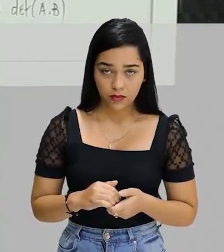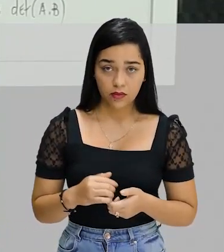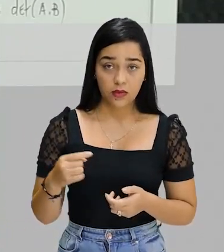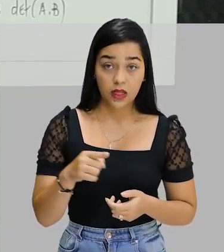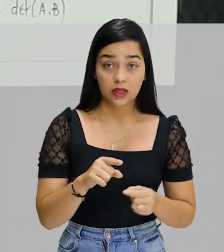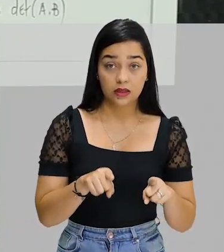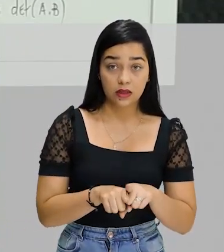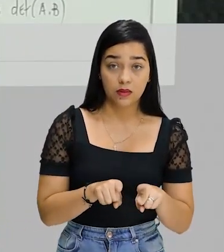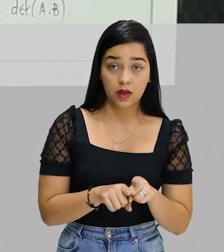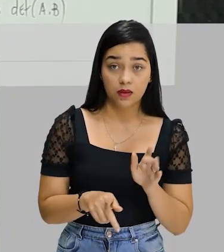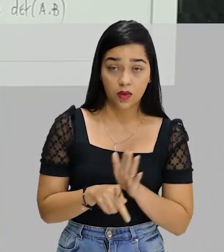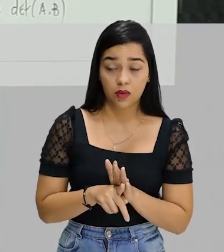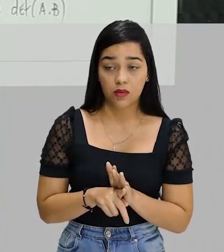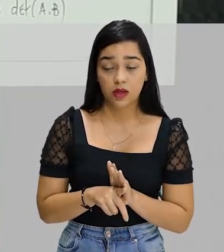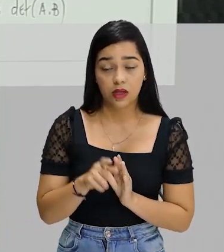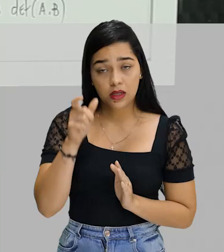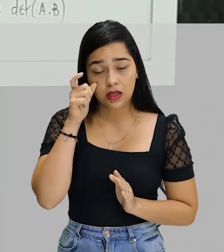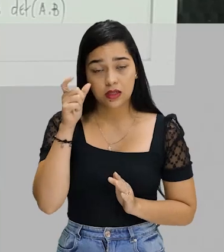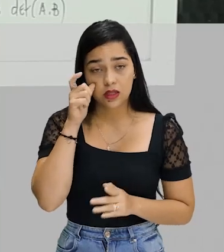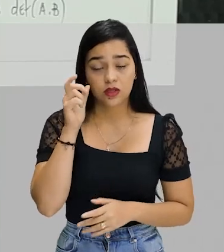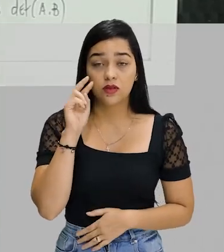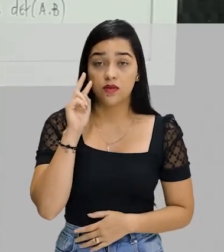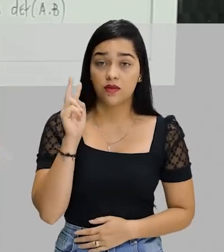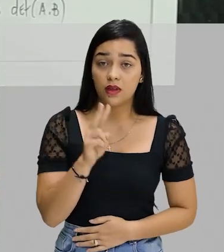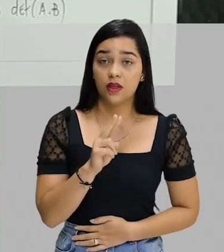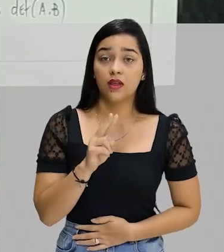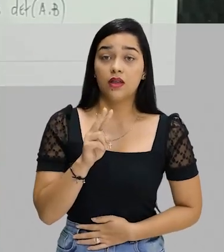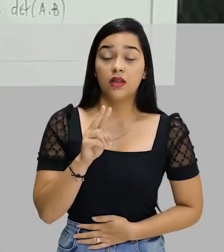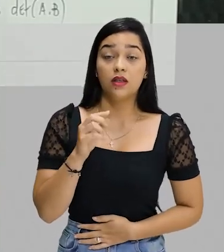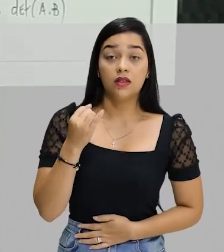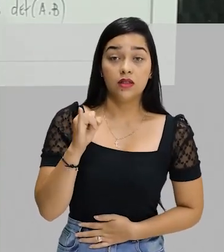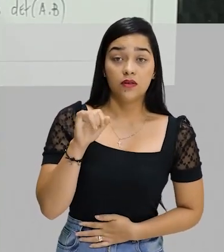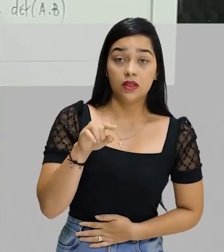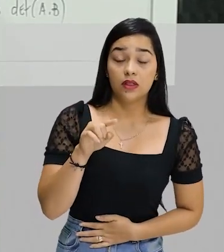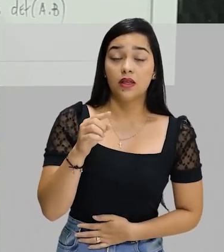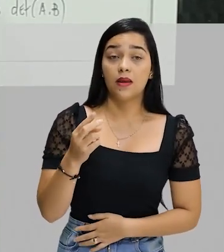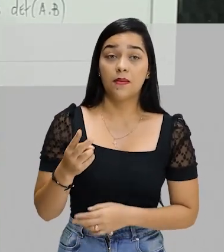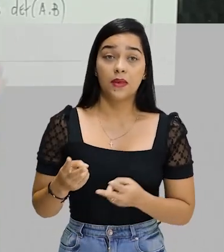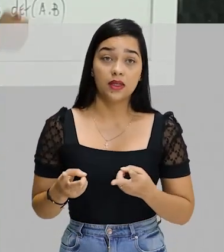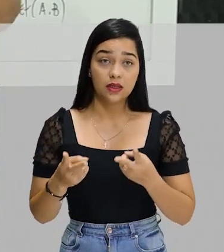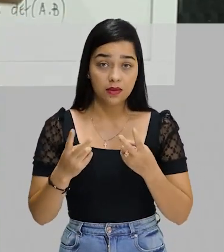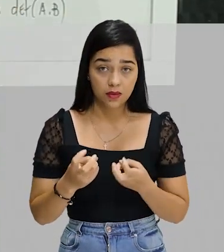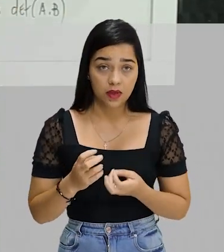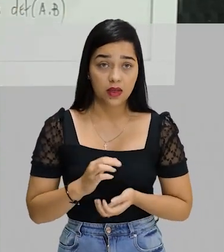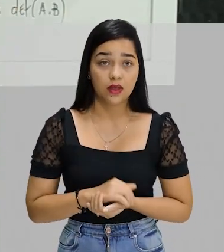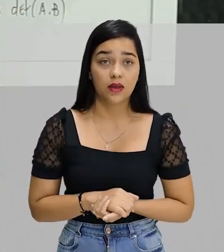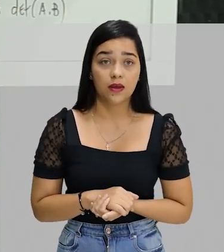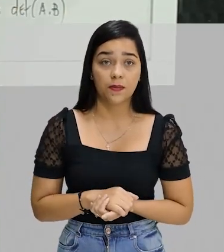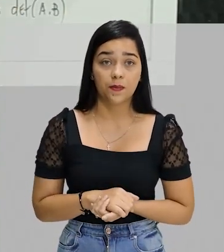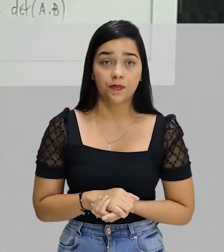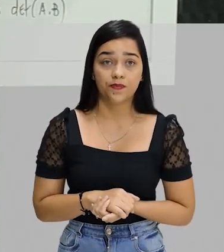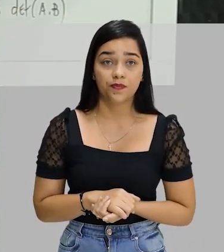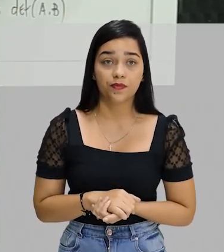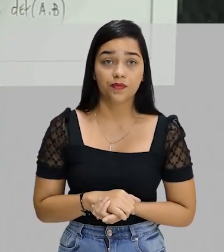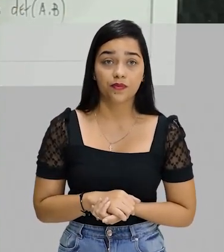Esse aqui é uma propriedade bem interessante. Veja só. Se você perceber aqui, ó, e